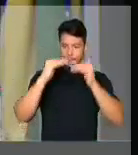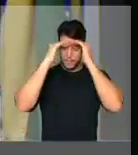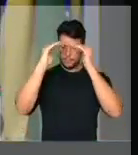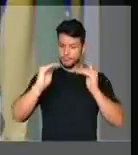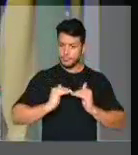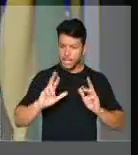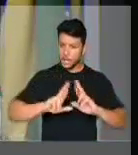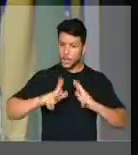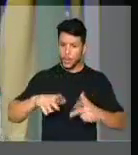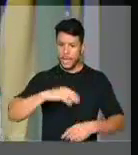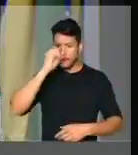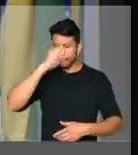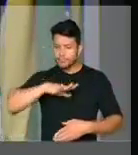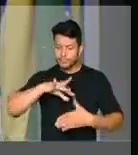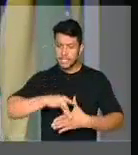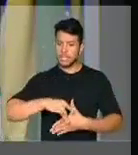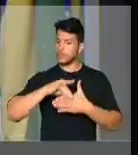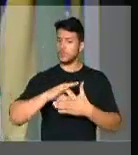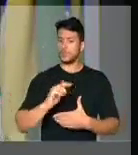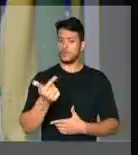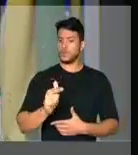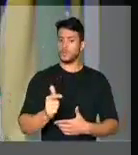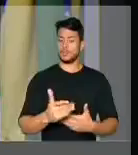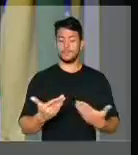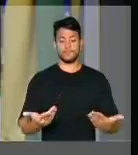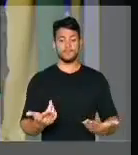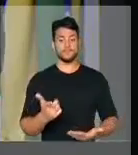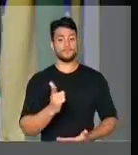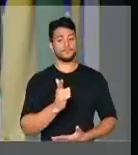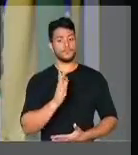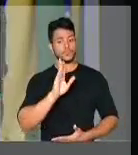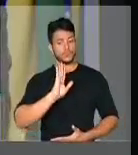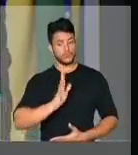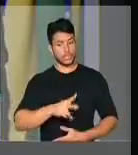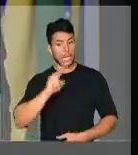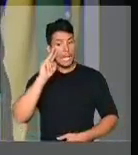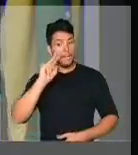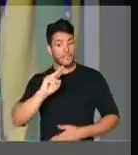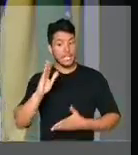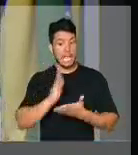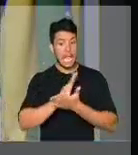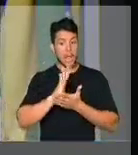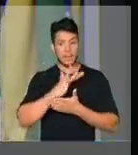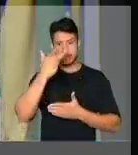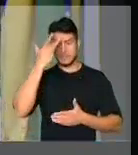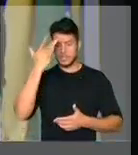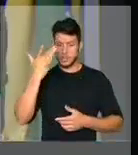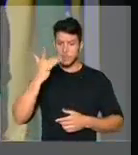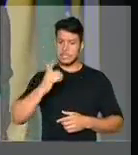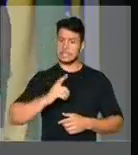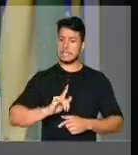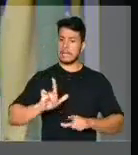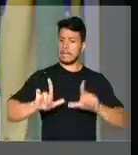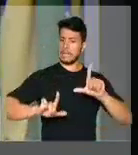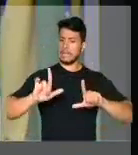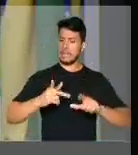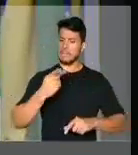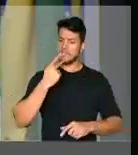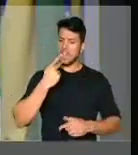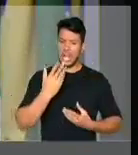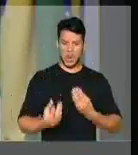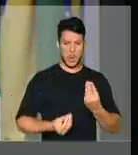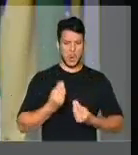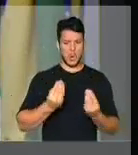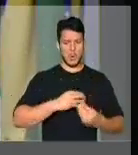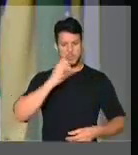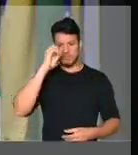de autoridade? E aí eu tenho visto alguns âncoras de televisão dizer que é um absurdo.